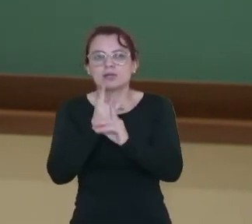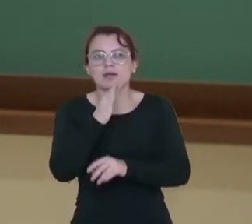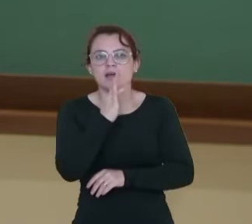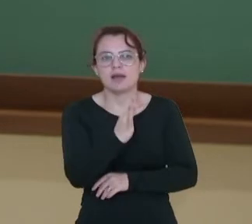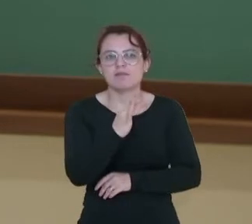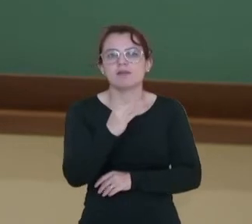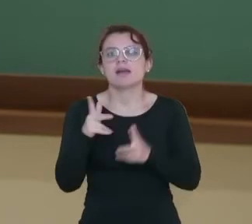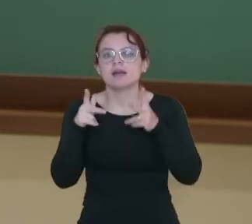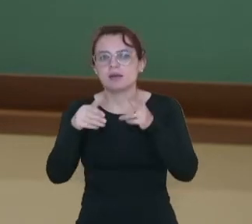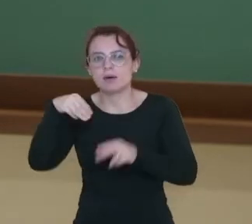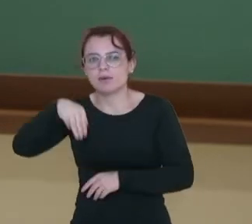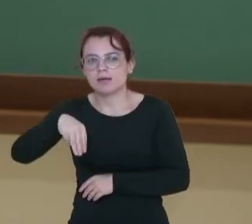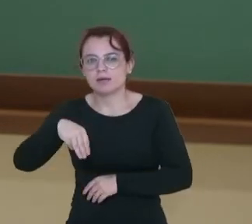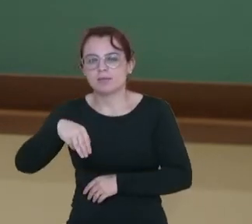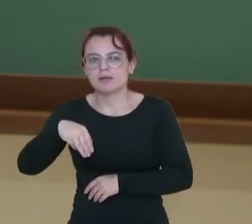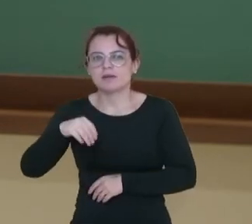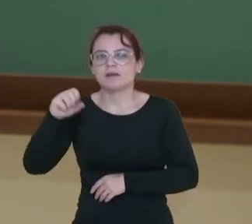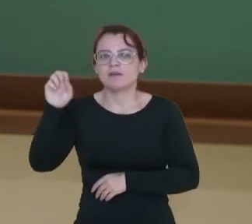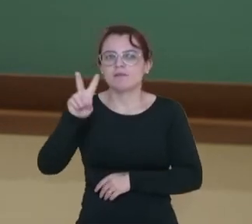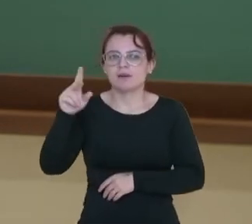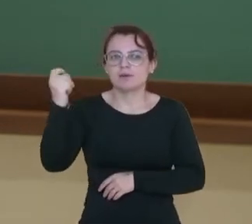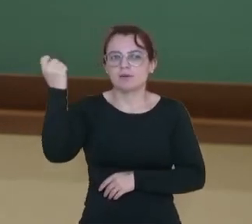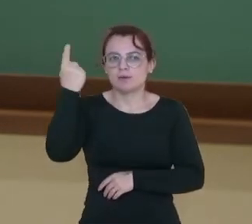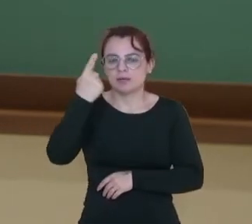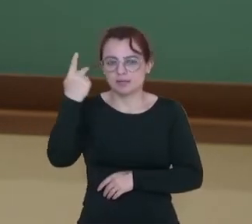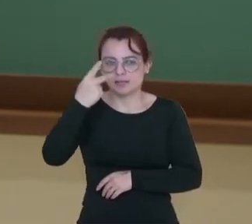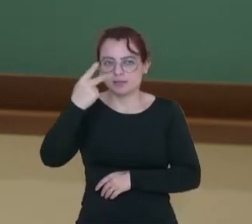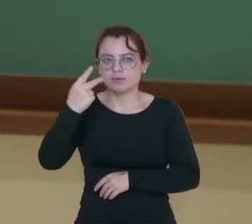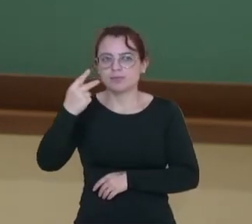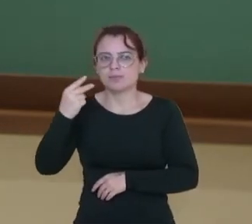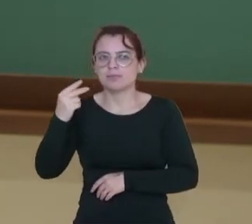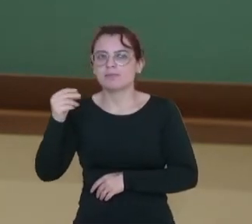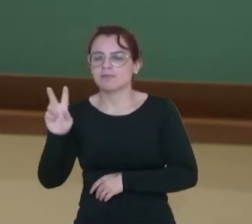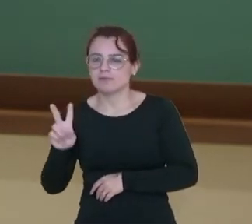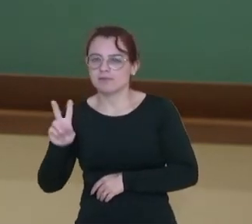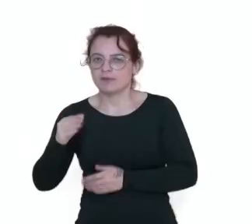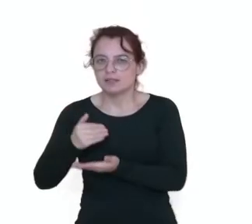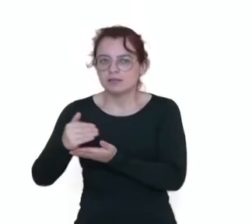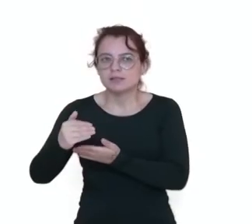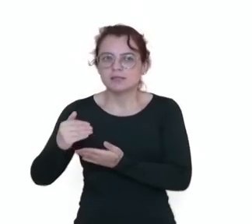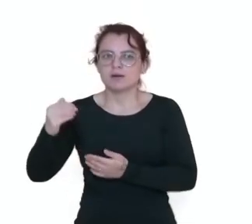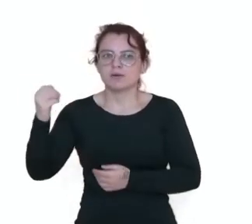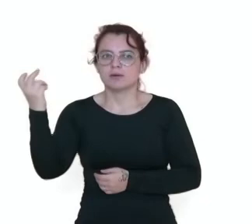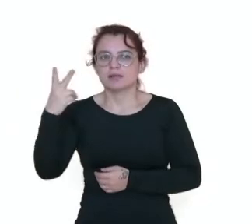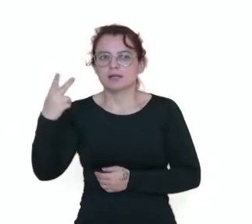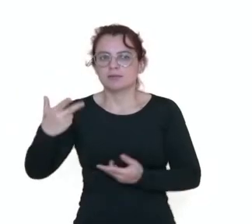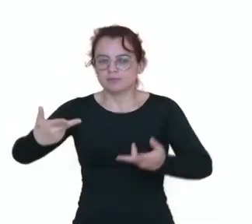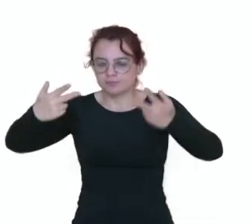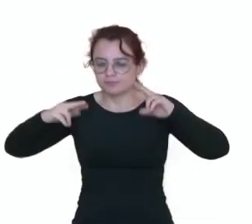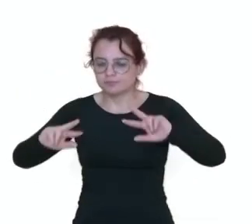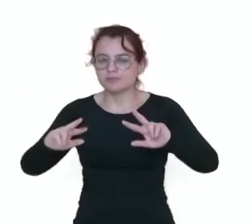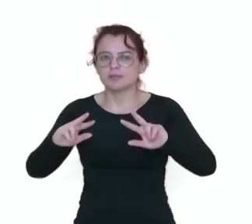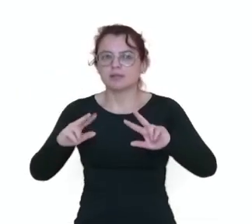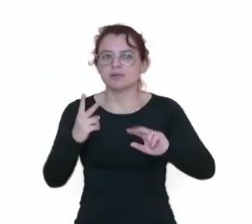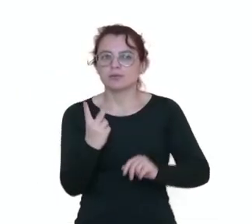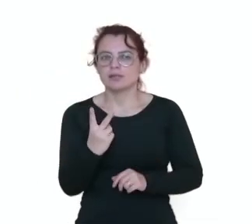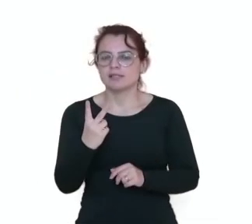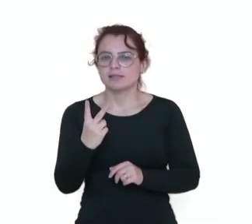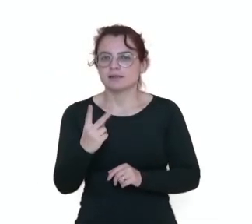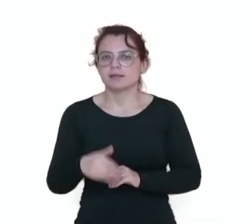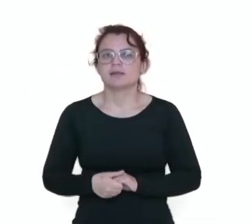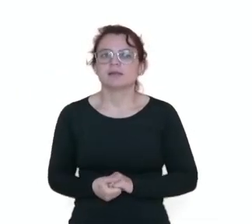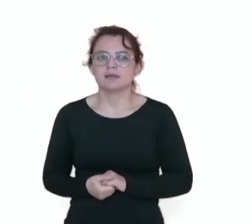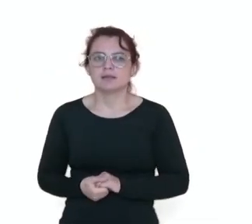igual a M, que multiplica velocidade final ao quadrado, menos velocidade inicial ao quadrado, tudo isso dividido por